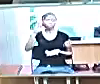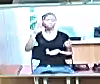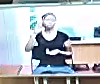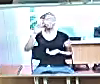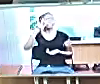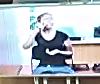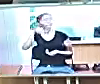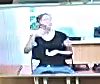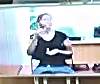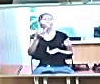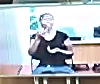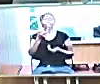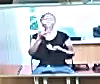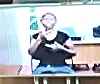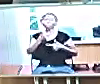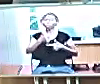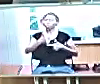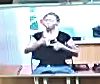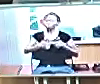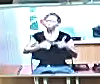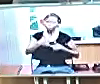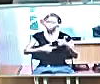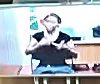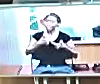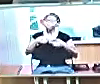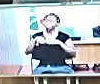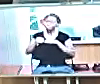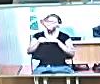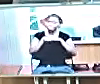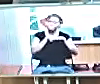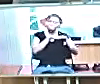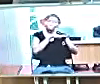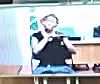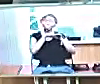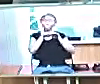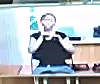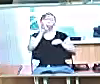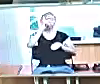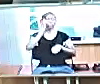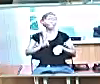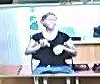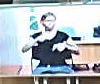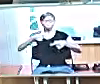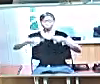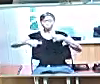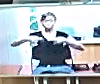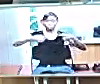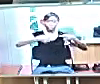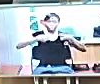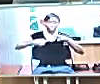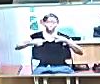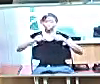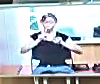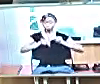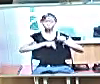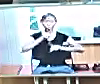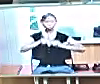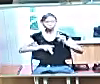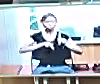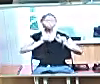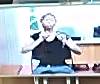de direito das políticas públicas é a continuidade daquilo que é